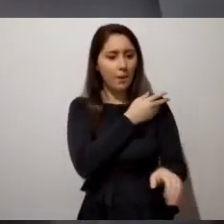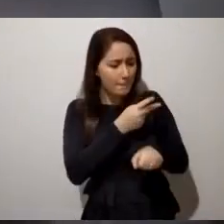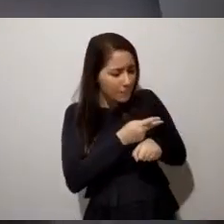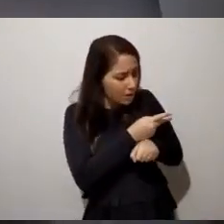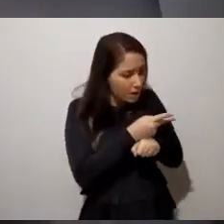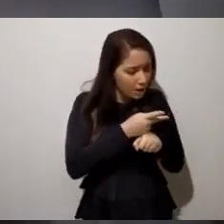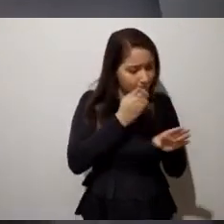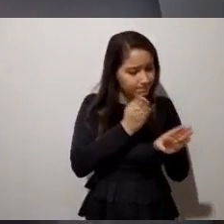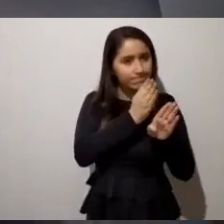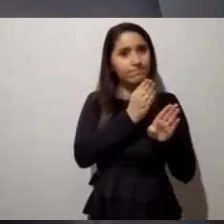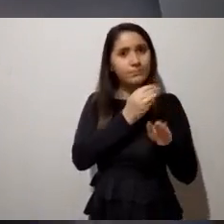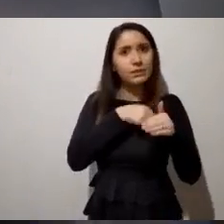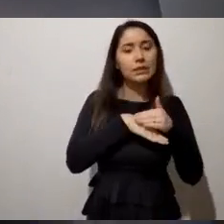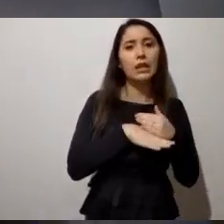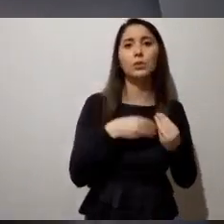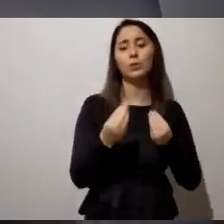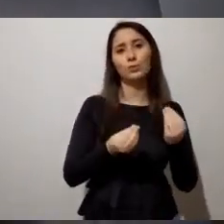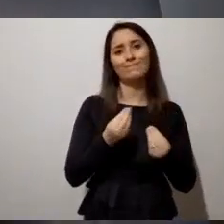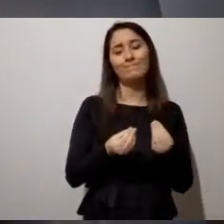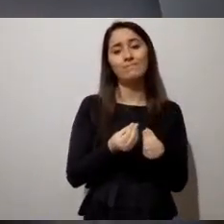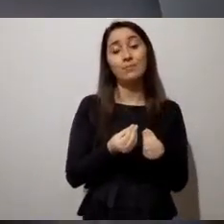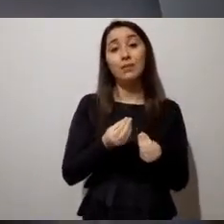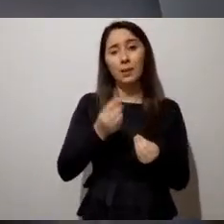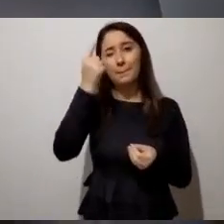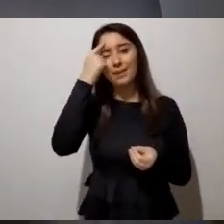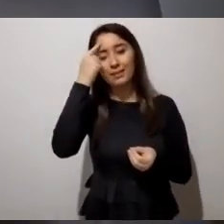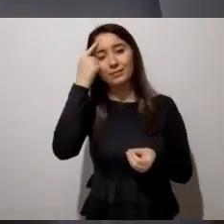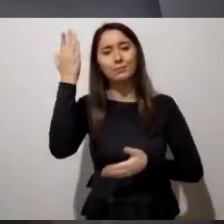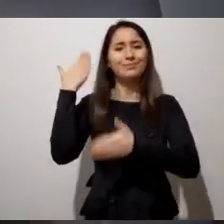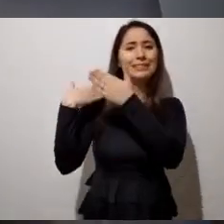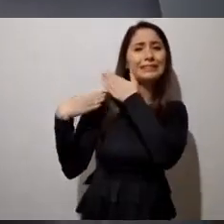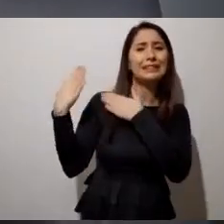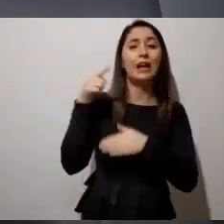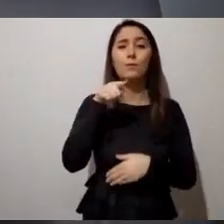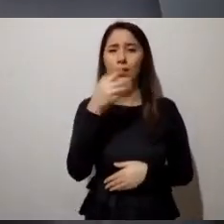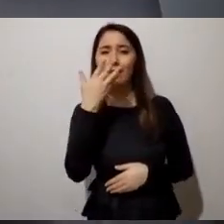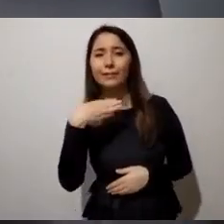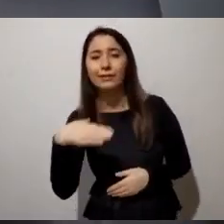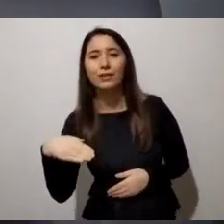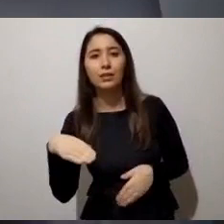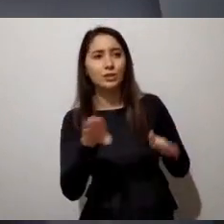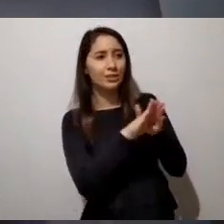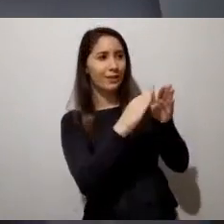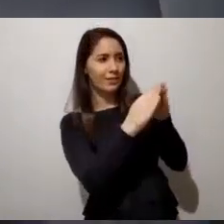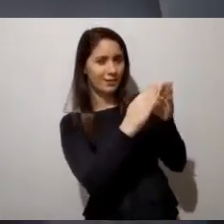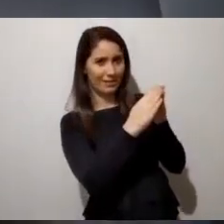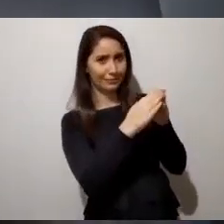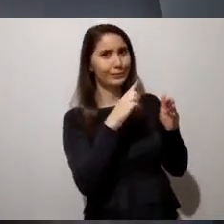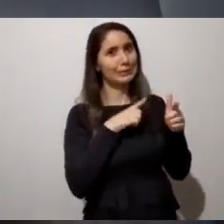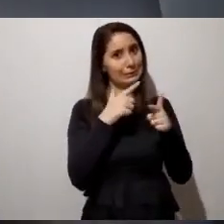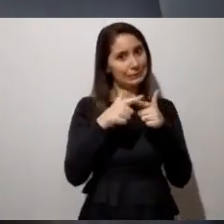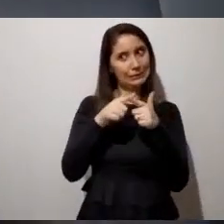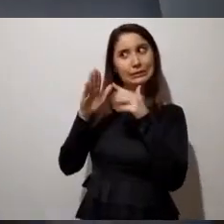interno. Imagina o seguinte: quando você era criança, você chegava da escola com um problema, por exemplo, uma